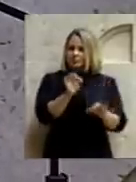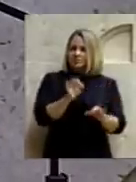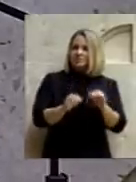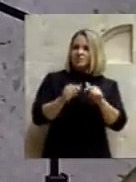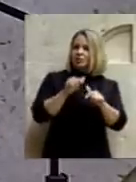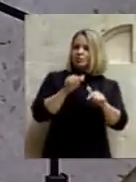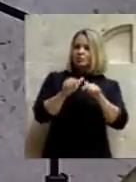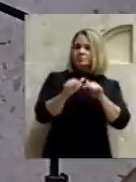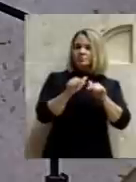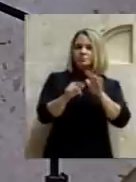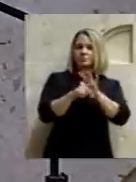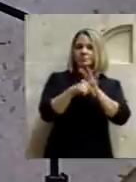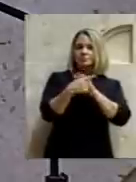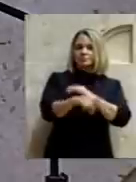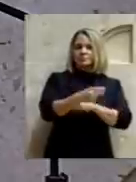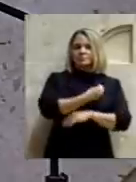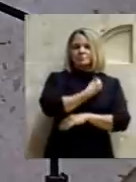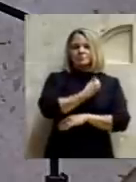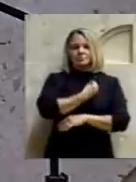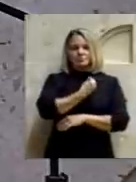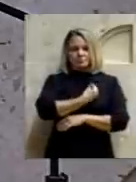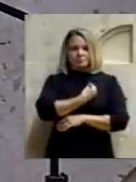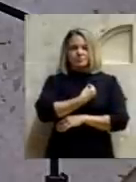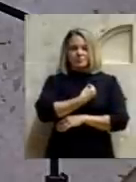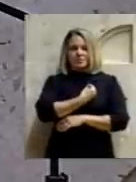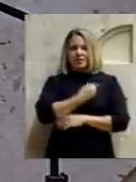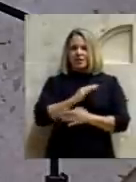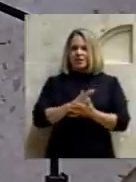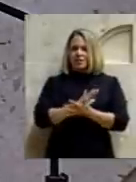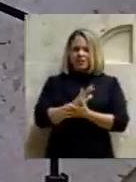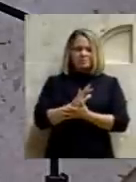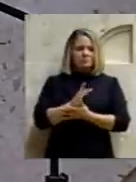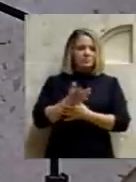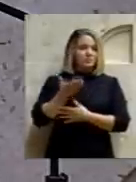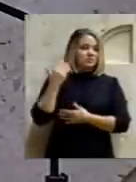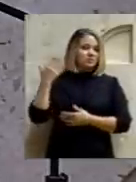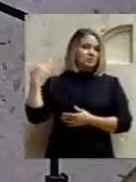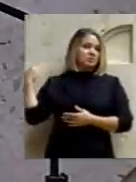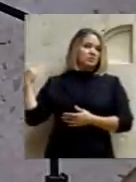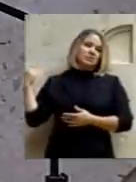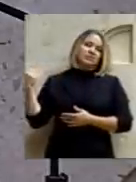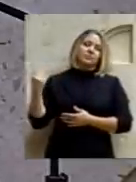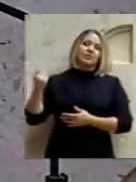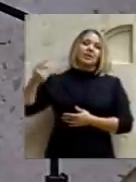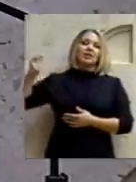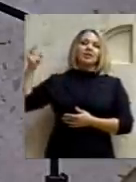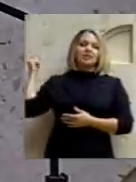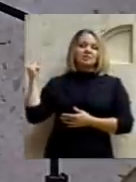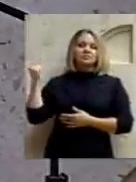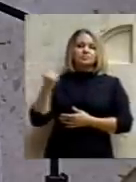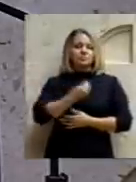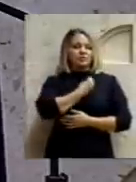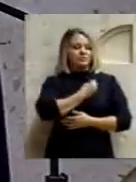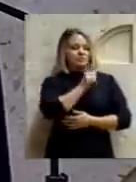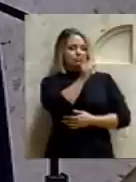do seu tempo. Nada mais ultrapassado e indesejável do que aquele modelo de